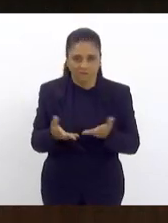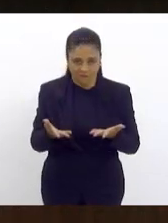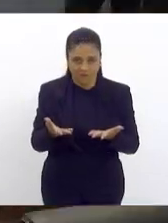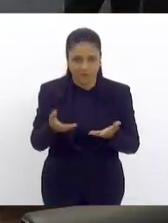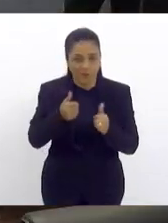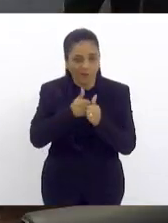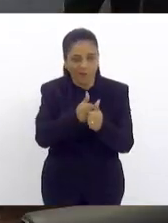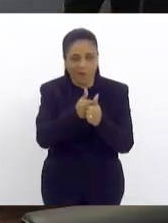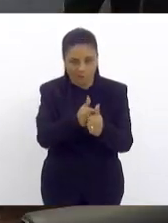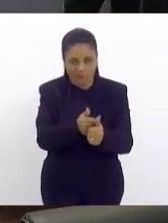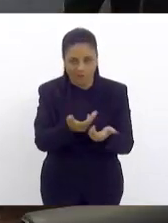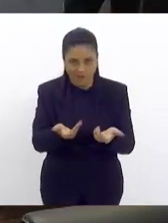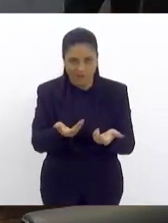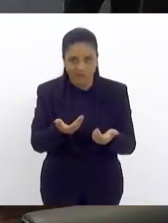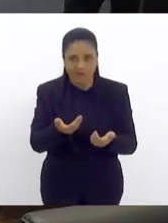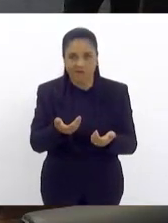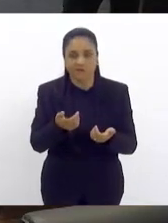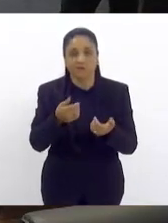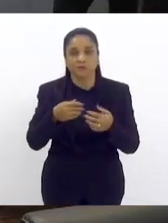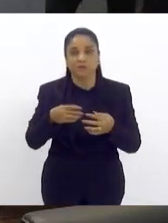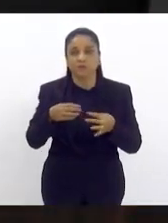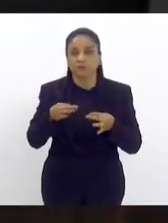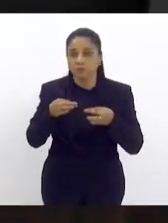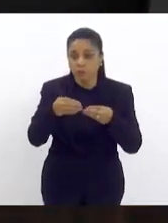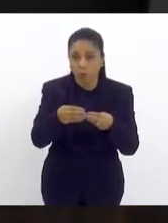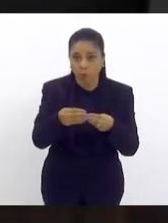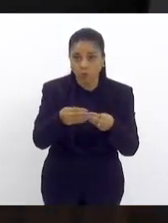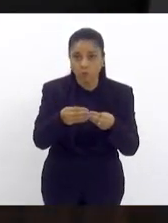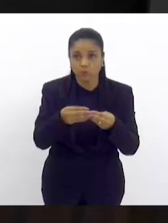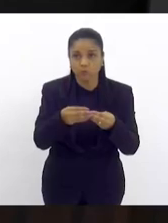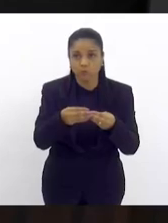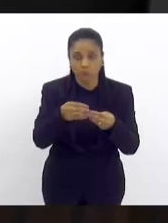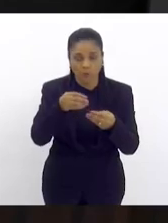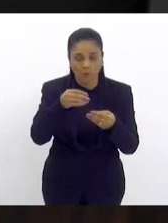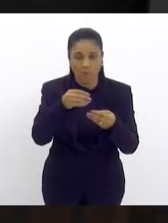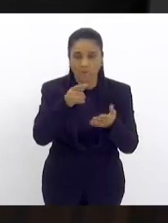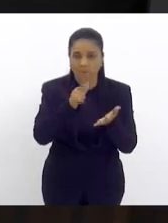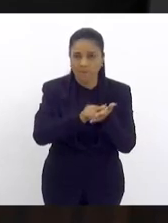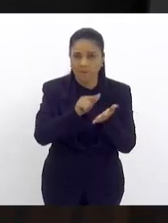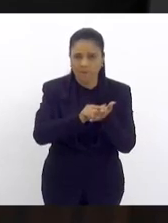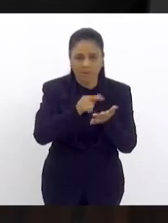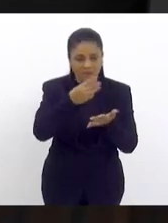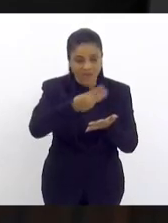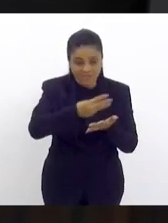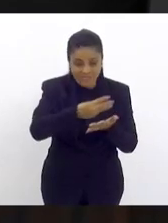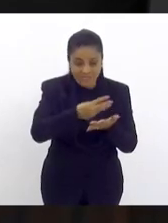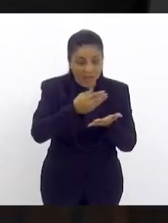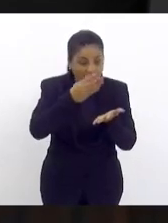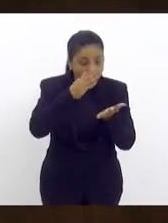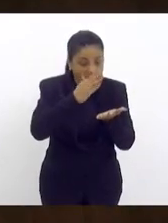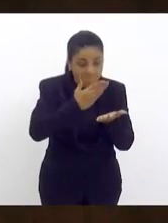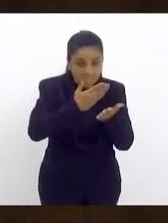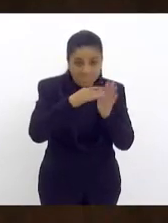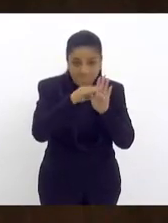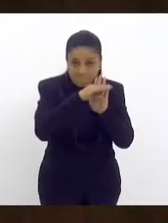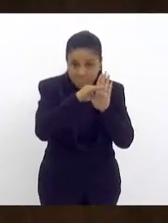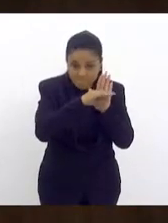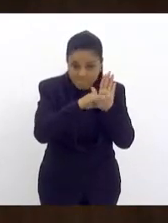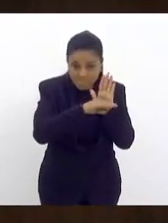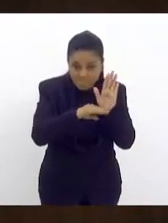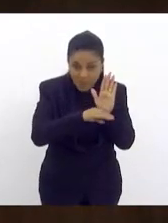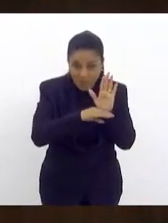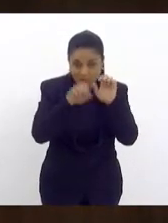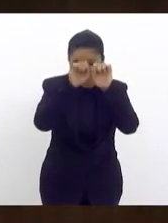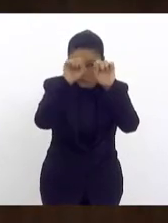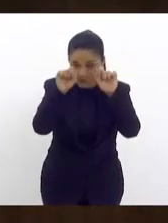no de todos aqui Deputado Luiz Paulo tá como terceiro não mas a pauta distribuída no sistema